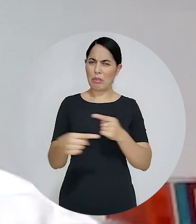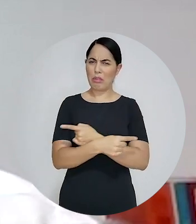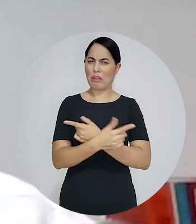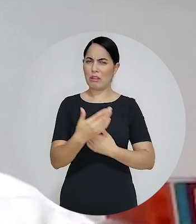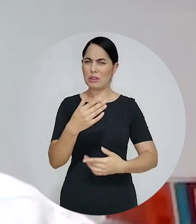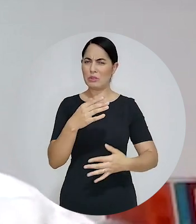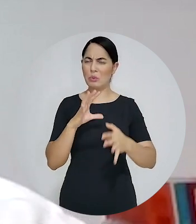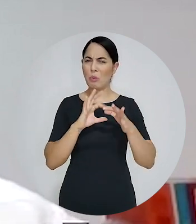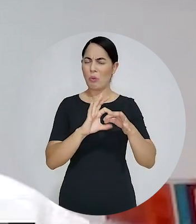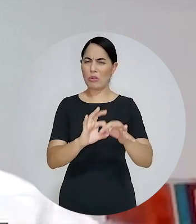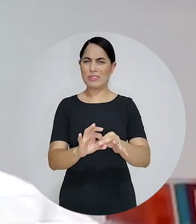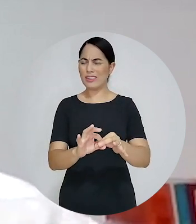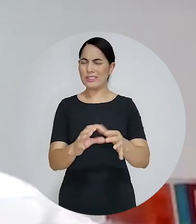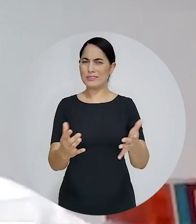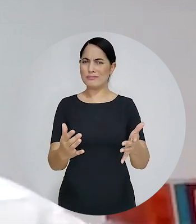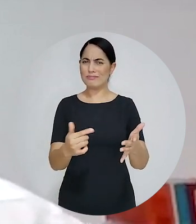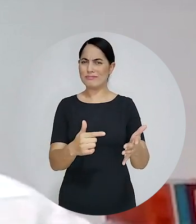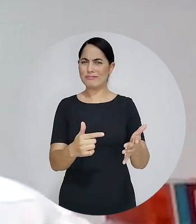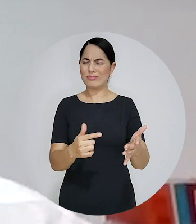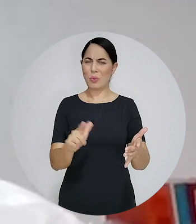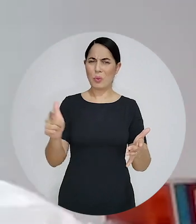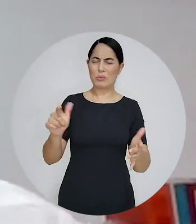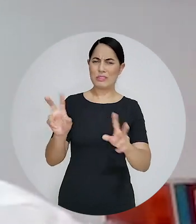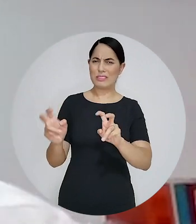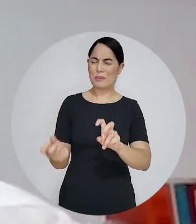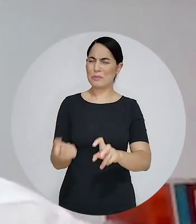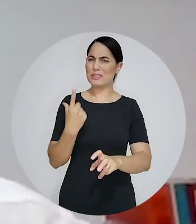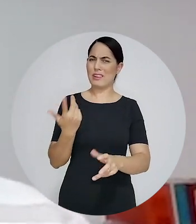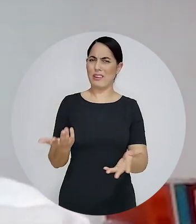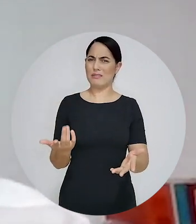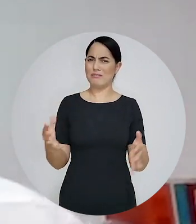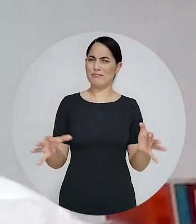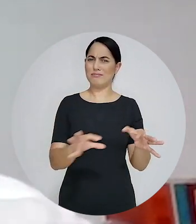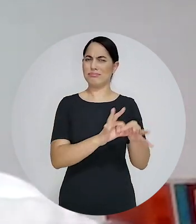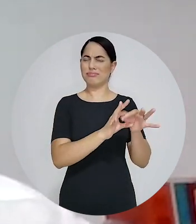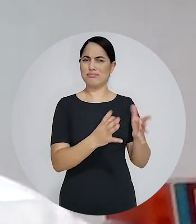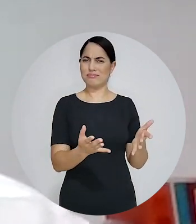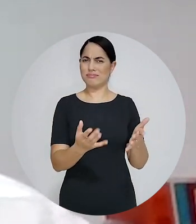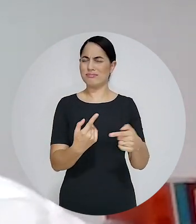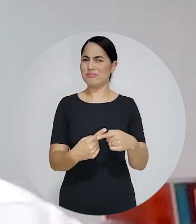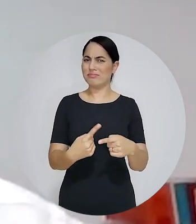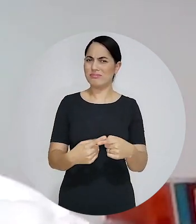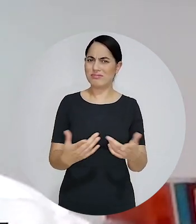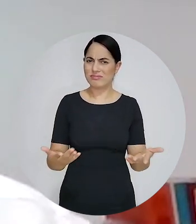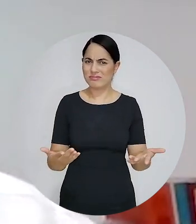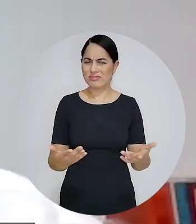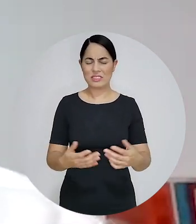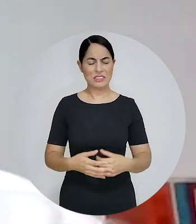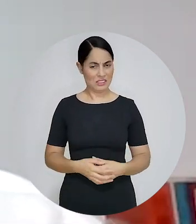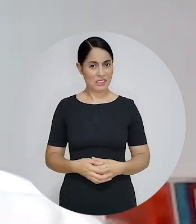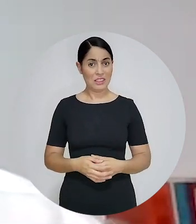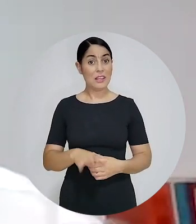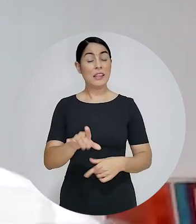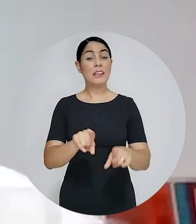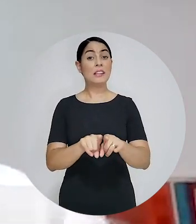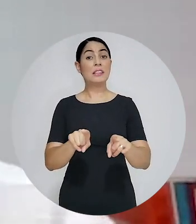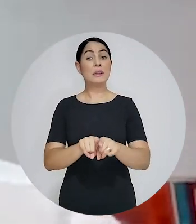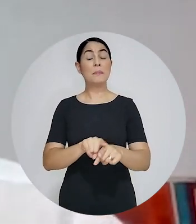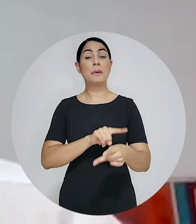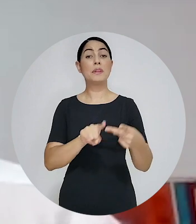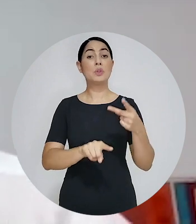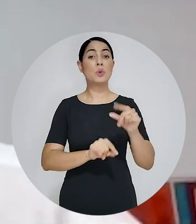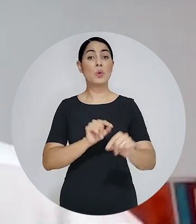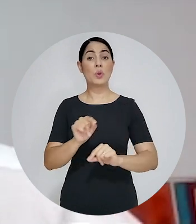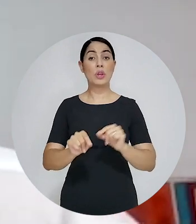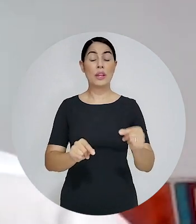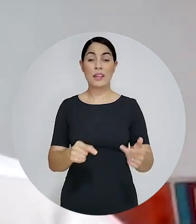PEC, está se aproveitando do momento e a discussão de uma emenda constitucional para fazer isso. E segundo,